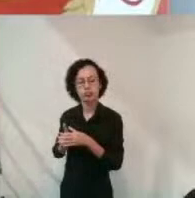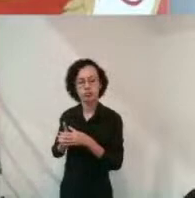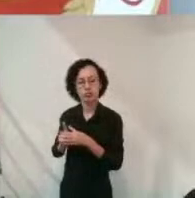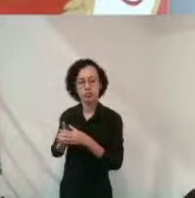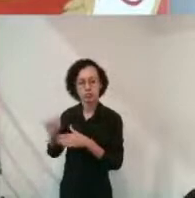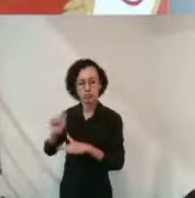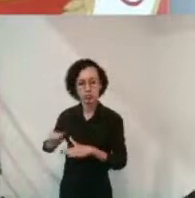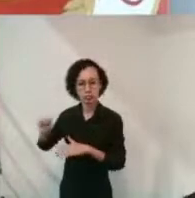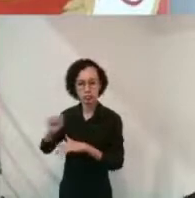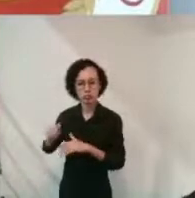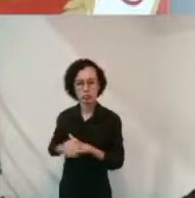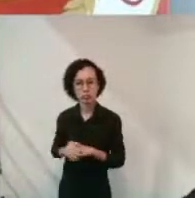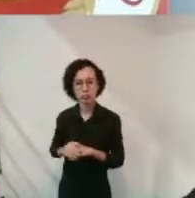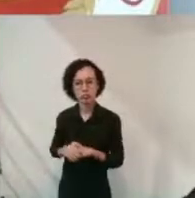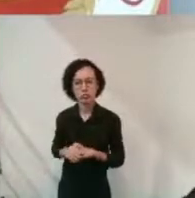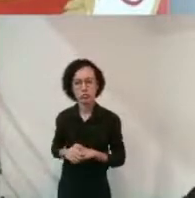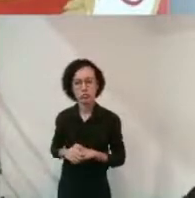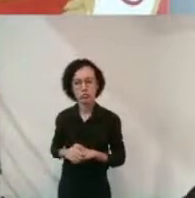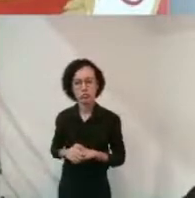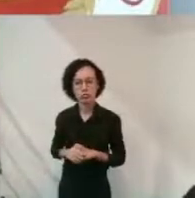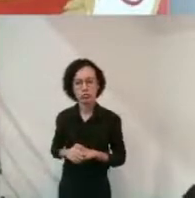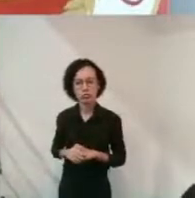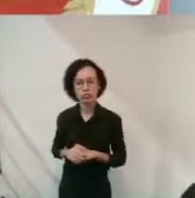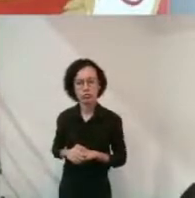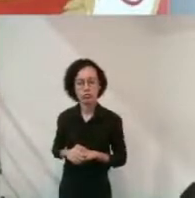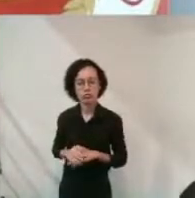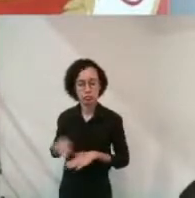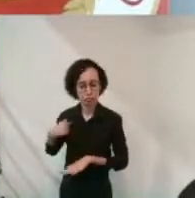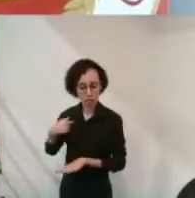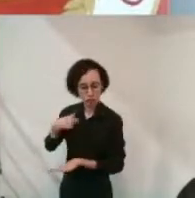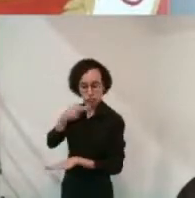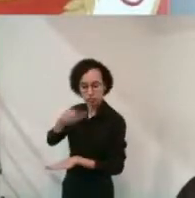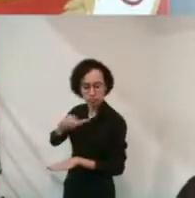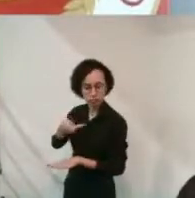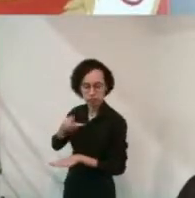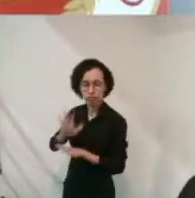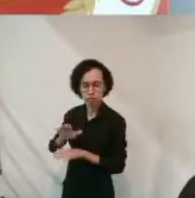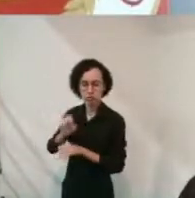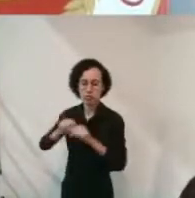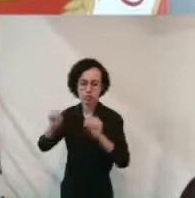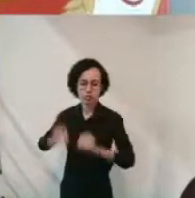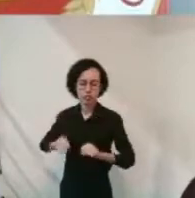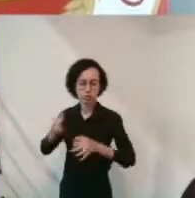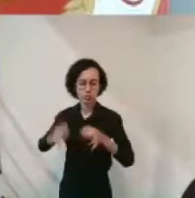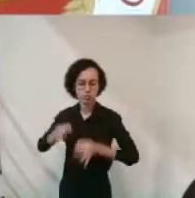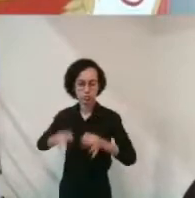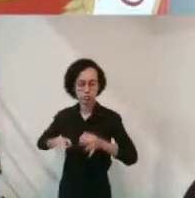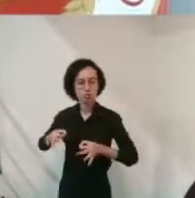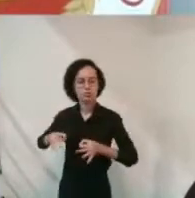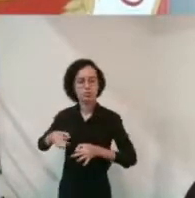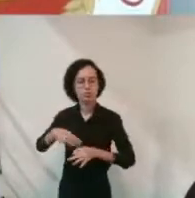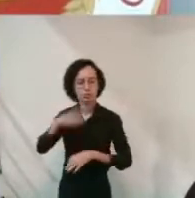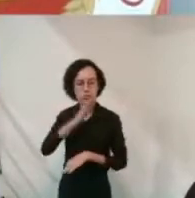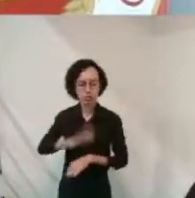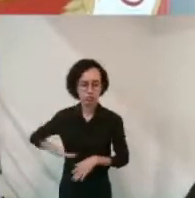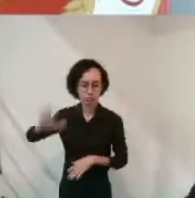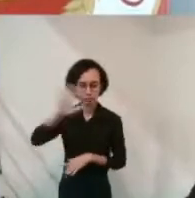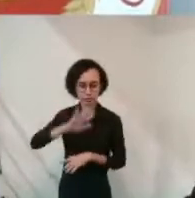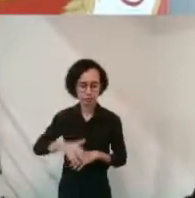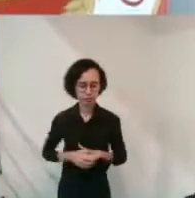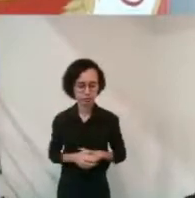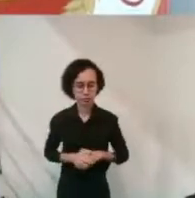ser beneficiado. Isso não sou eu que estou dizendo. É o sistema jurídico nacional.